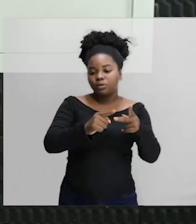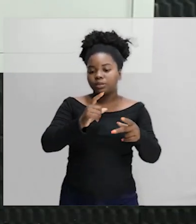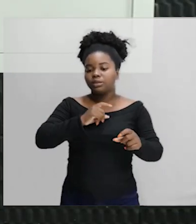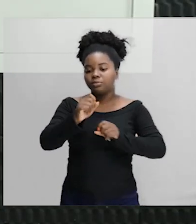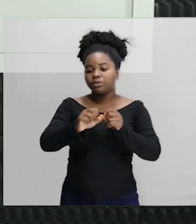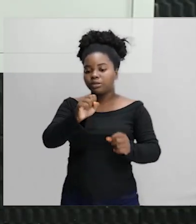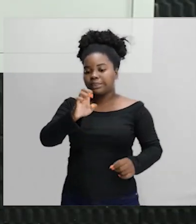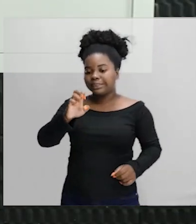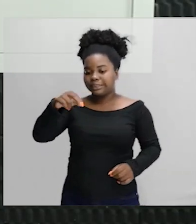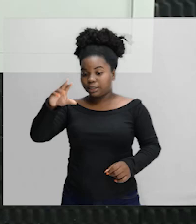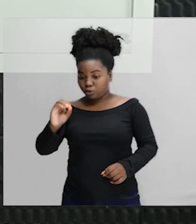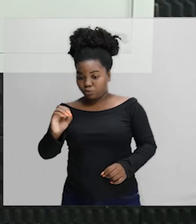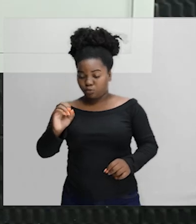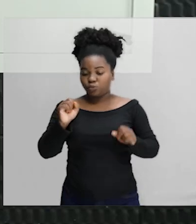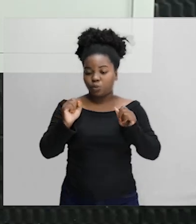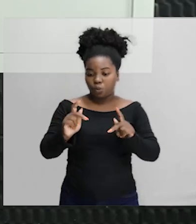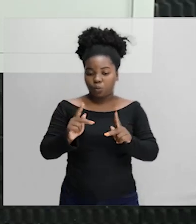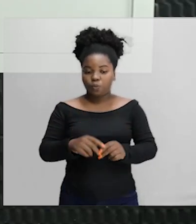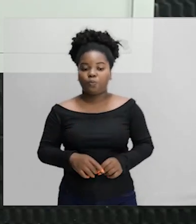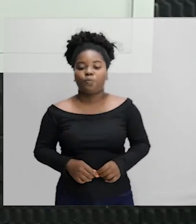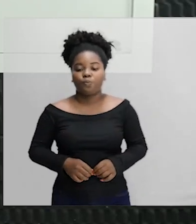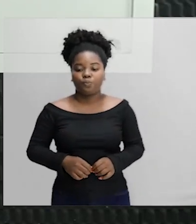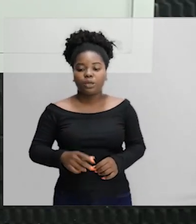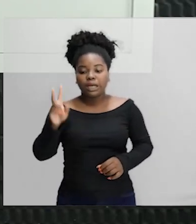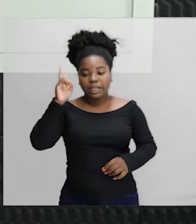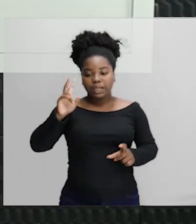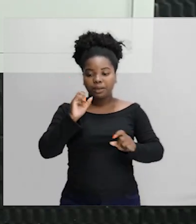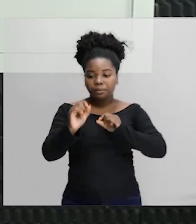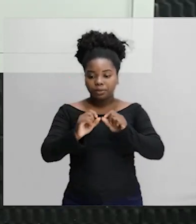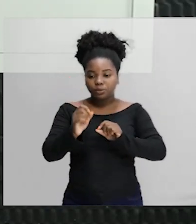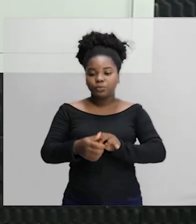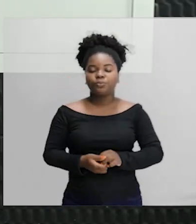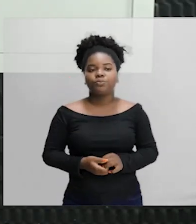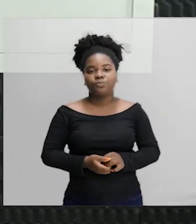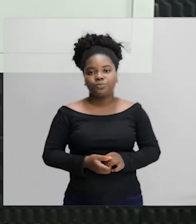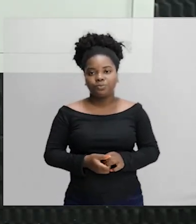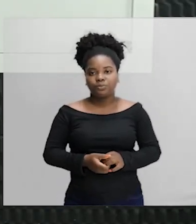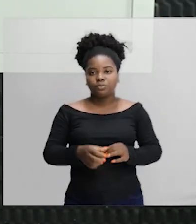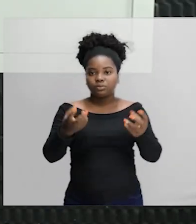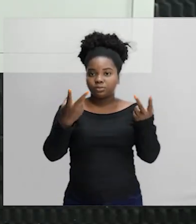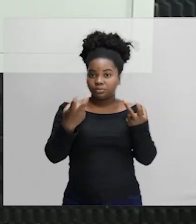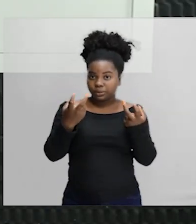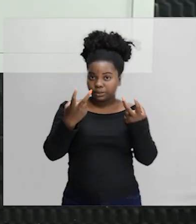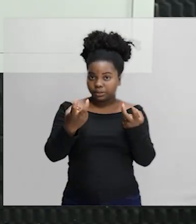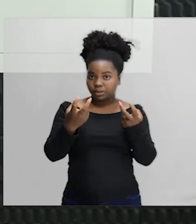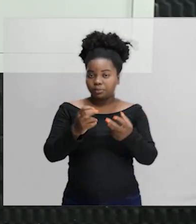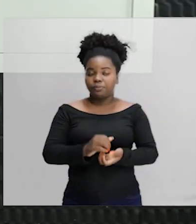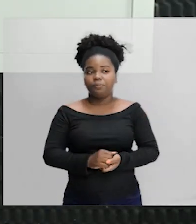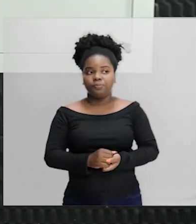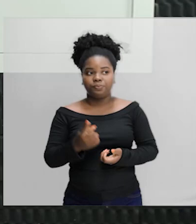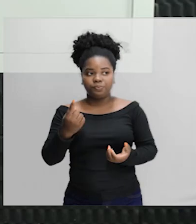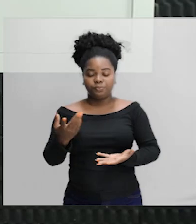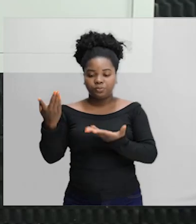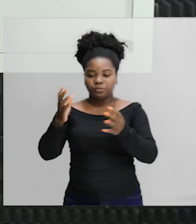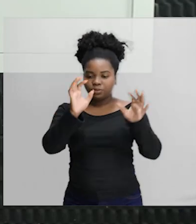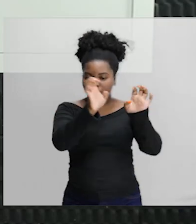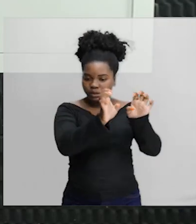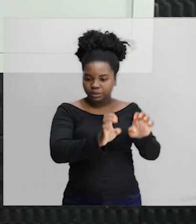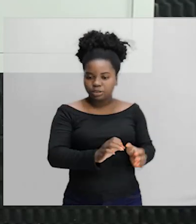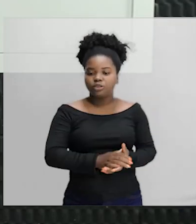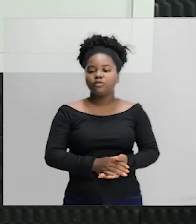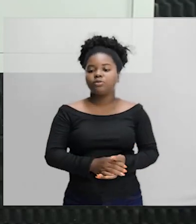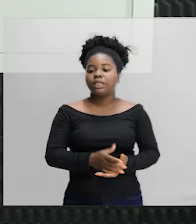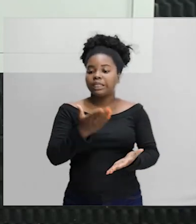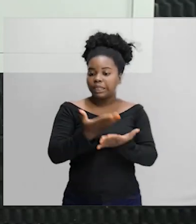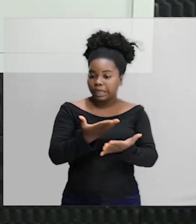seno, tá ok? Lembrando que, vendo o seguinte, né? Olha aí, ó, nós vimos na